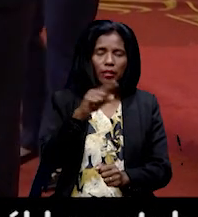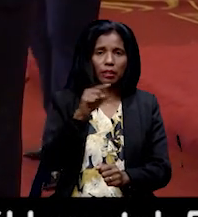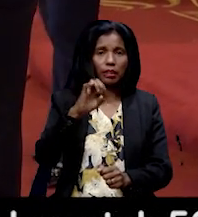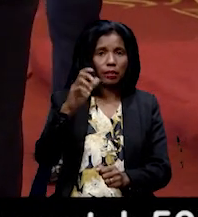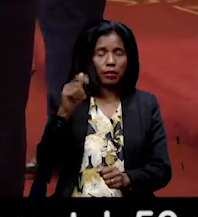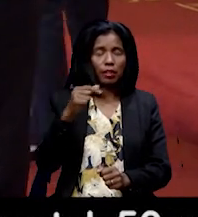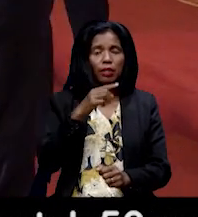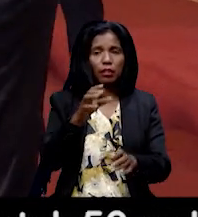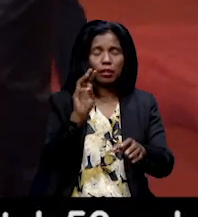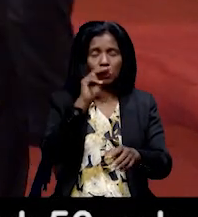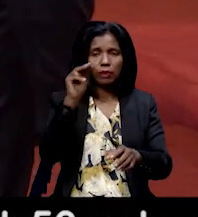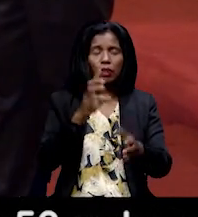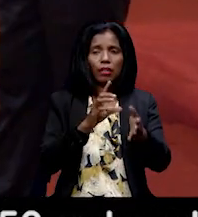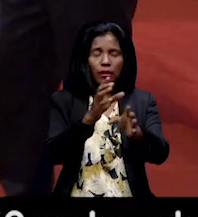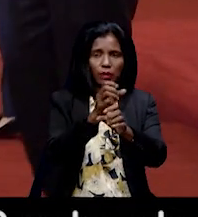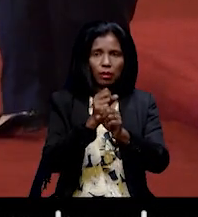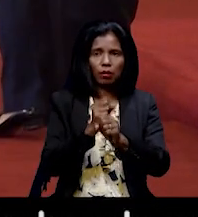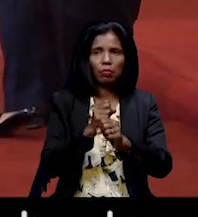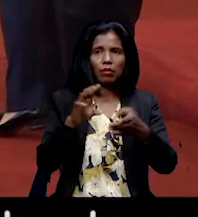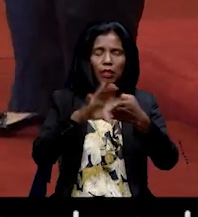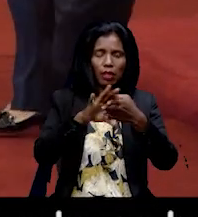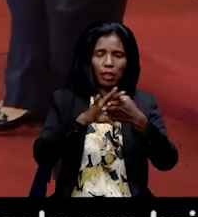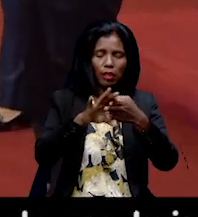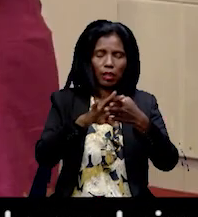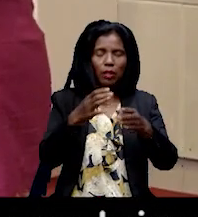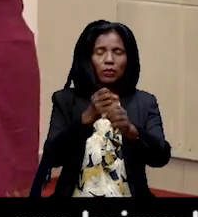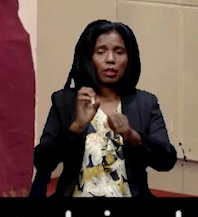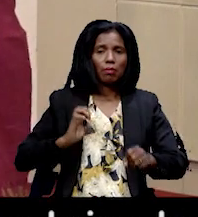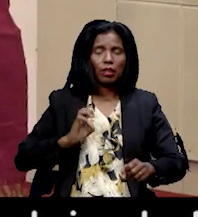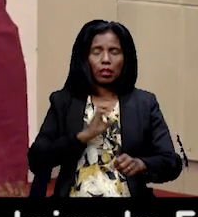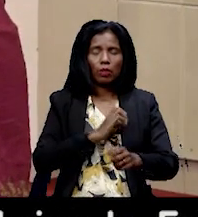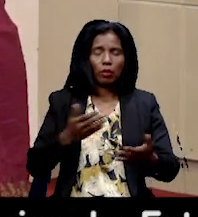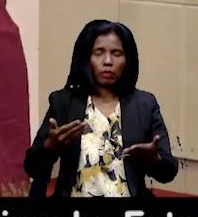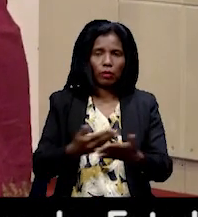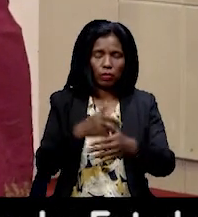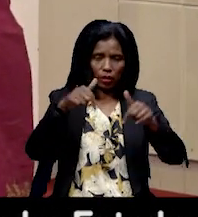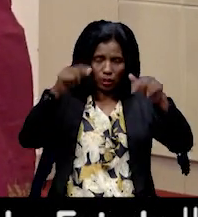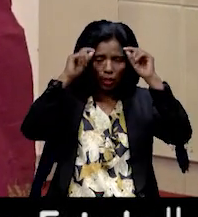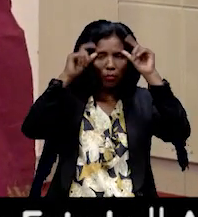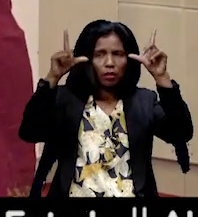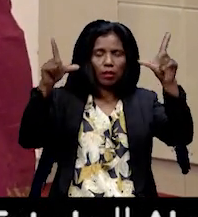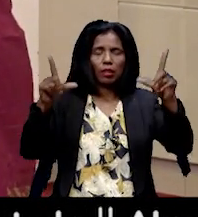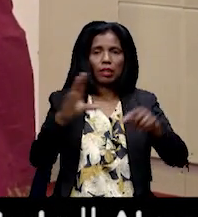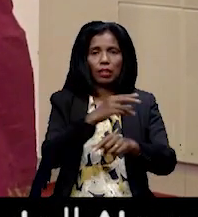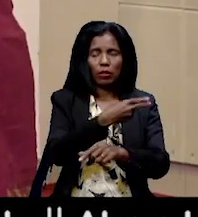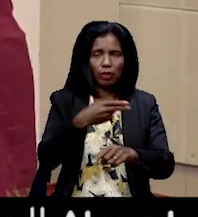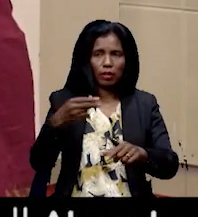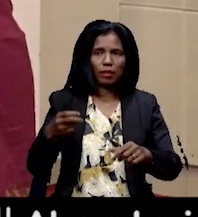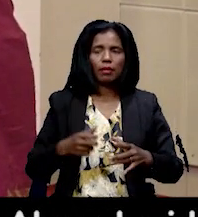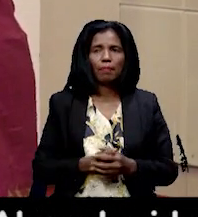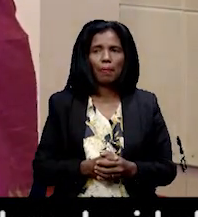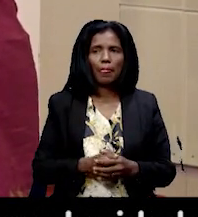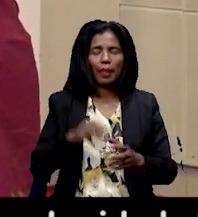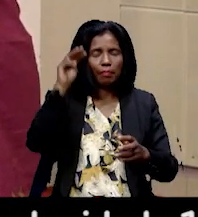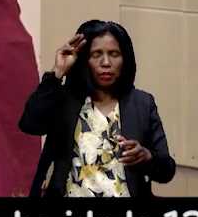ne, Simo Carta Credencial, Rússia, embaixador FON, República Indonésia e Timor-Leste, Octo Doniros Manik. Ministra